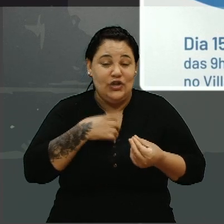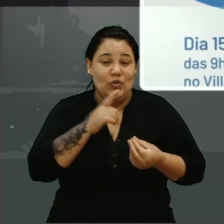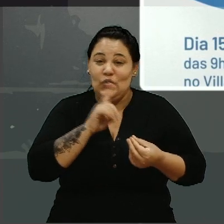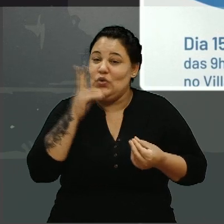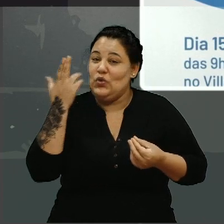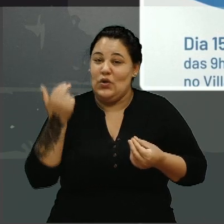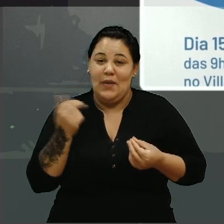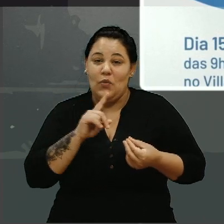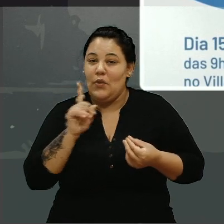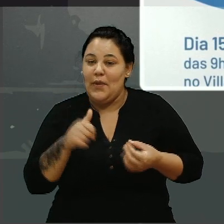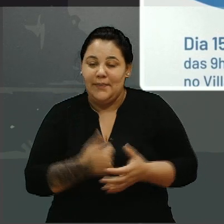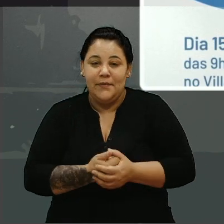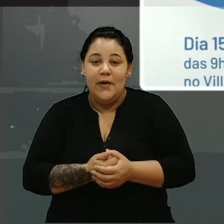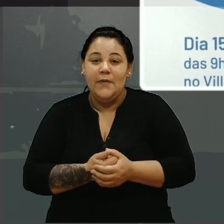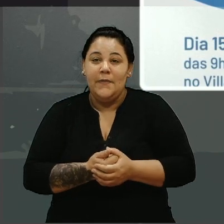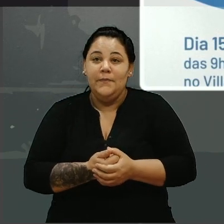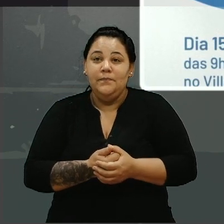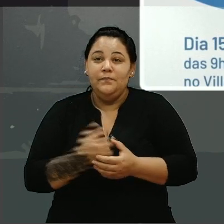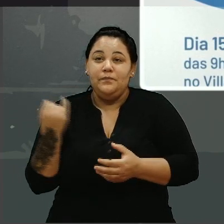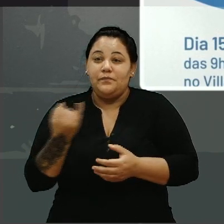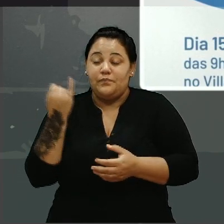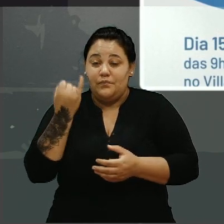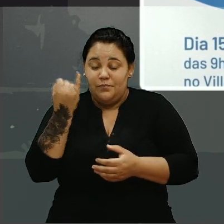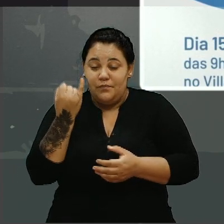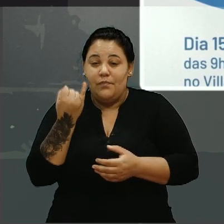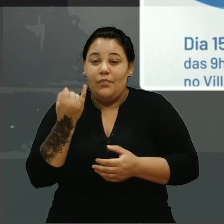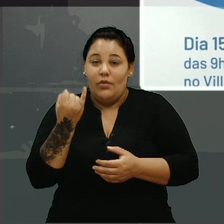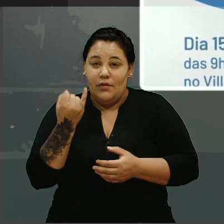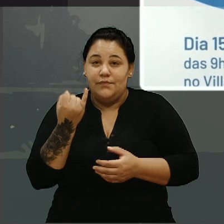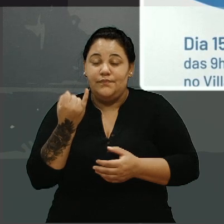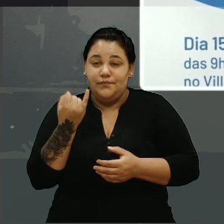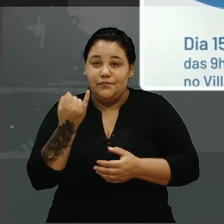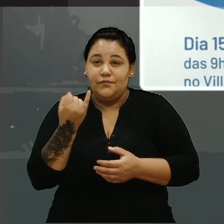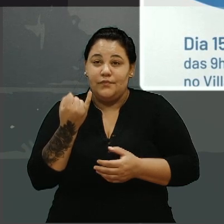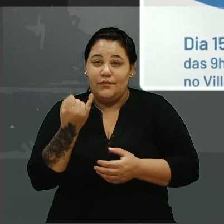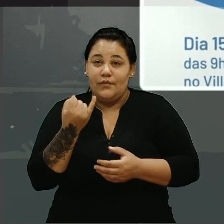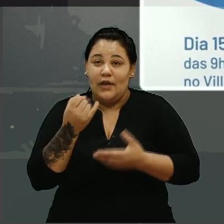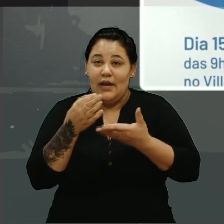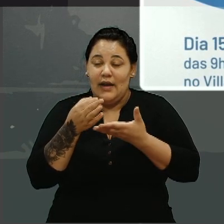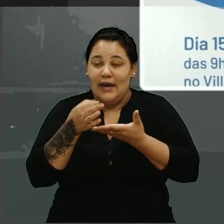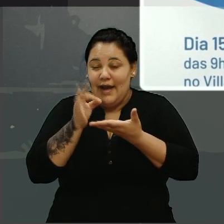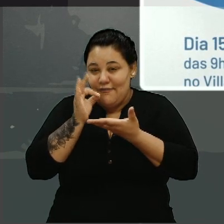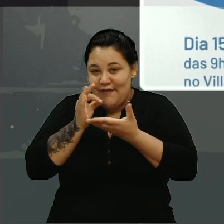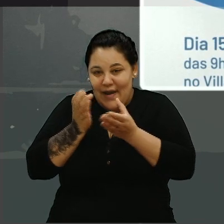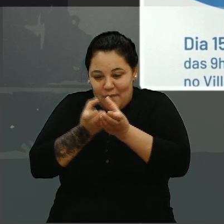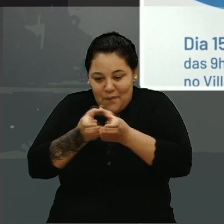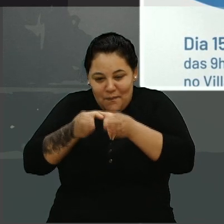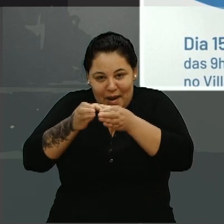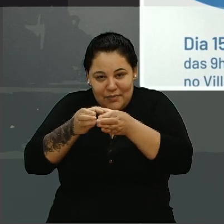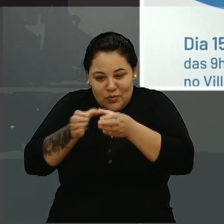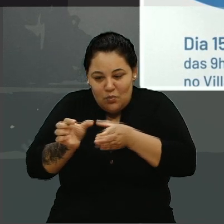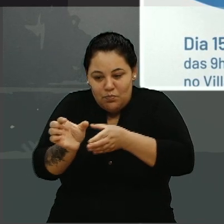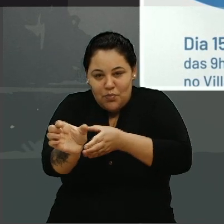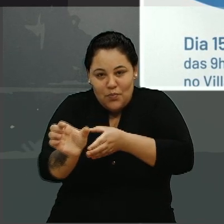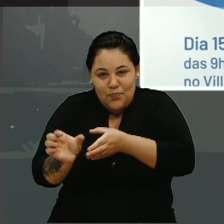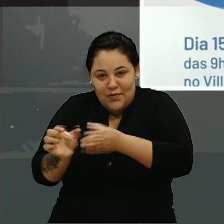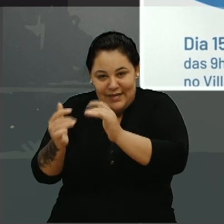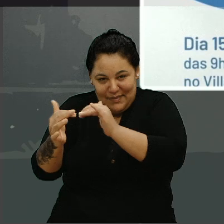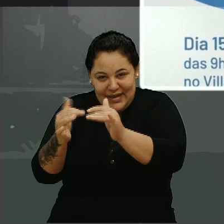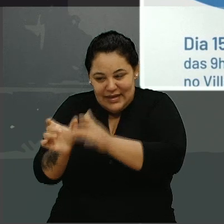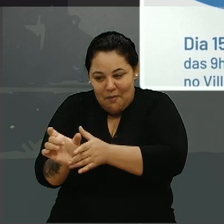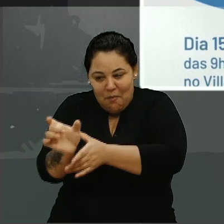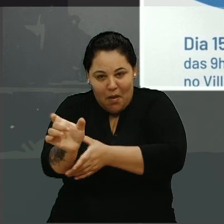Não é. Então, é importante que a gente deixe ele separadinho. Cápsulas de café, né, das máquinas de café, cartelas de remédio